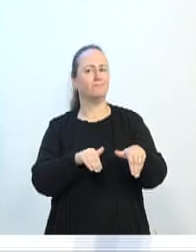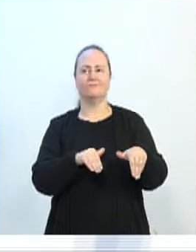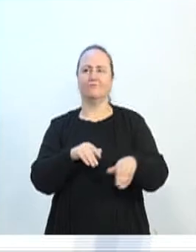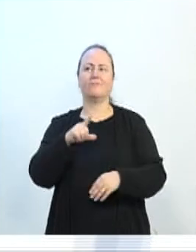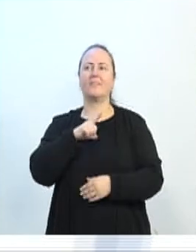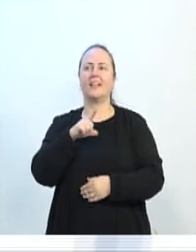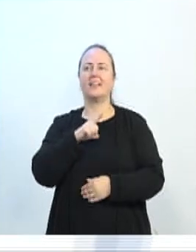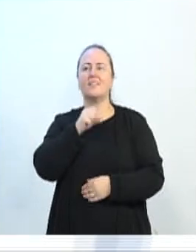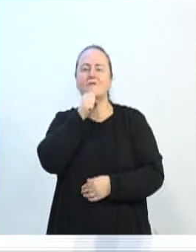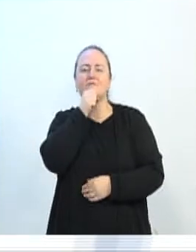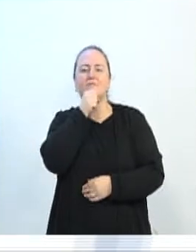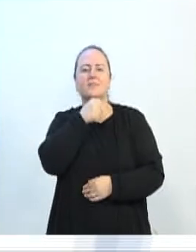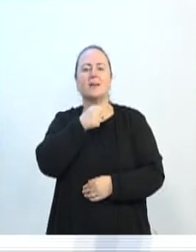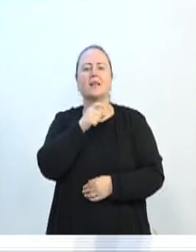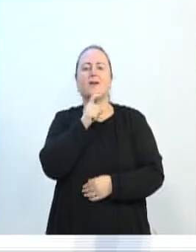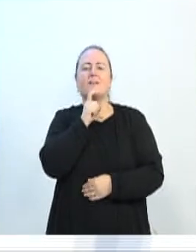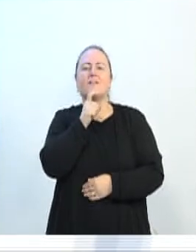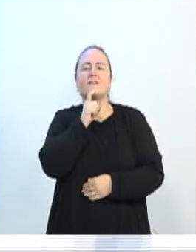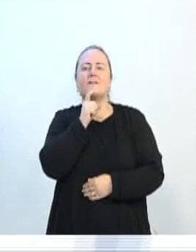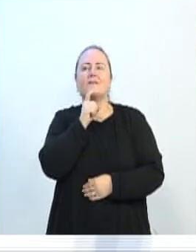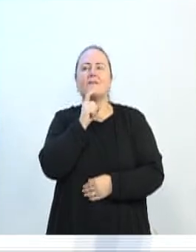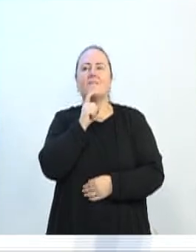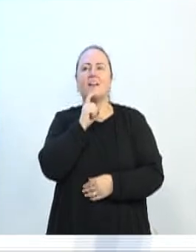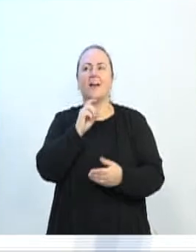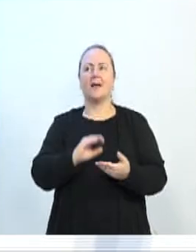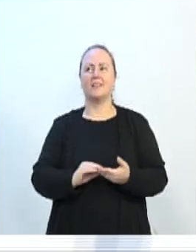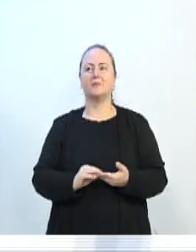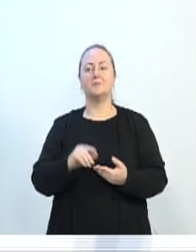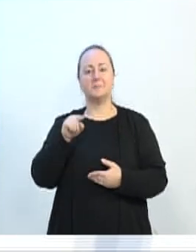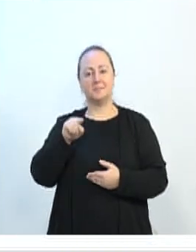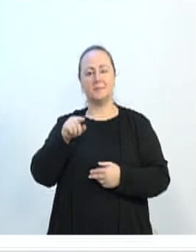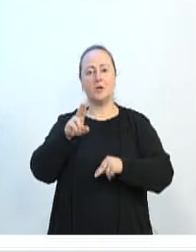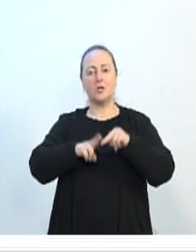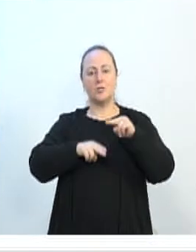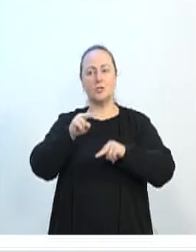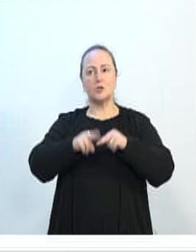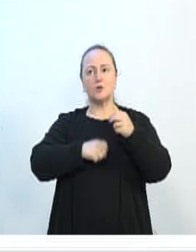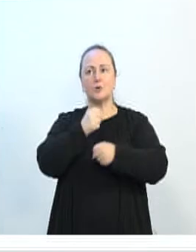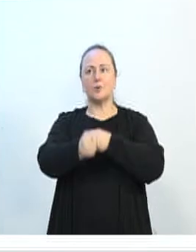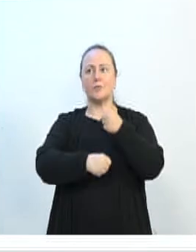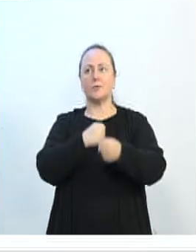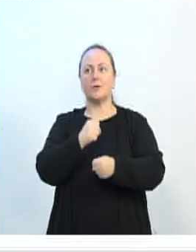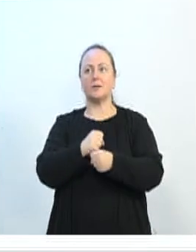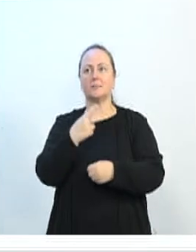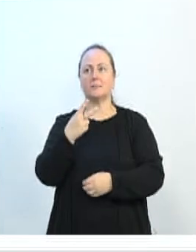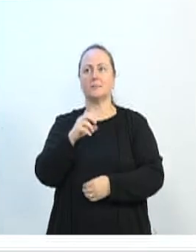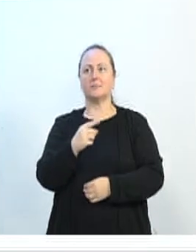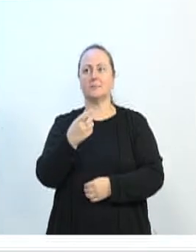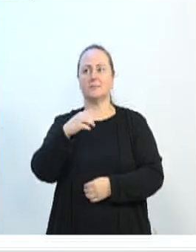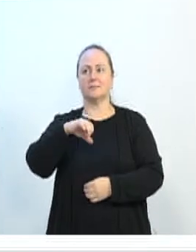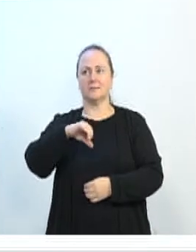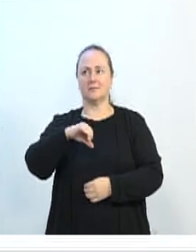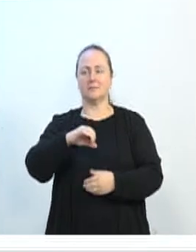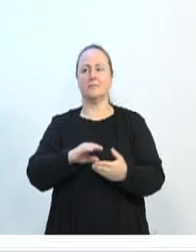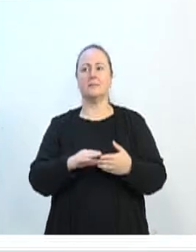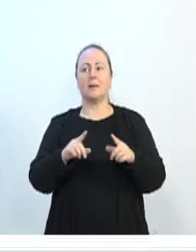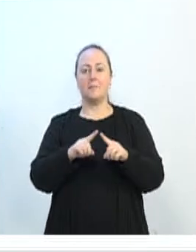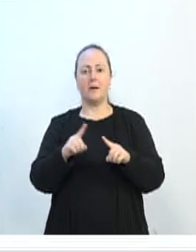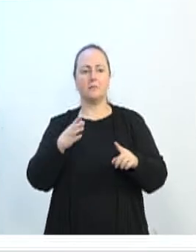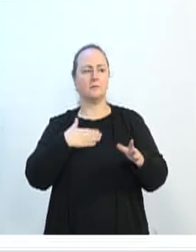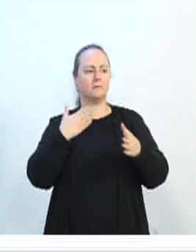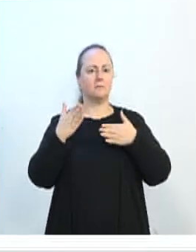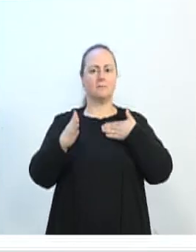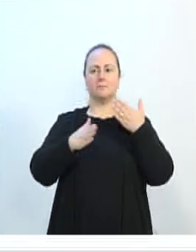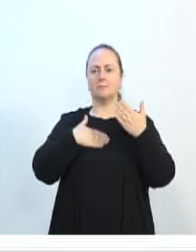inverno, no auditório Hans Geier, ainda em junho daquele ano, 2019. Mas as surpresas não pararam por